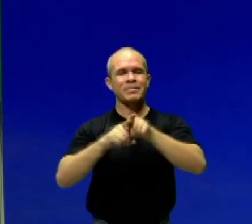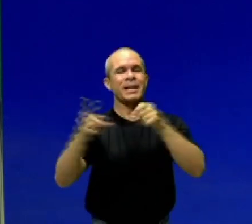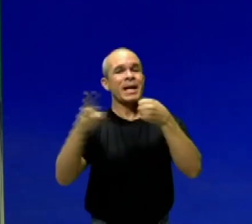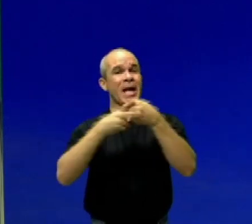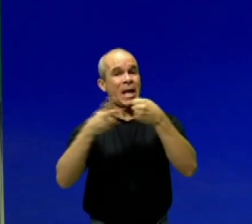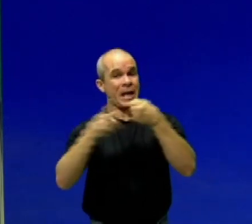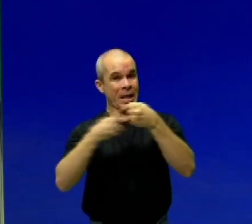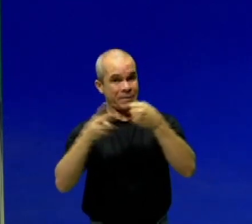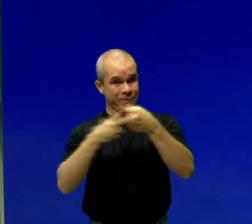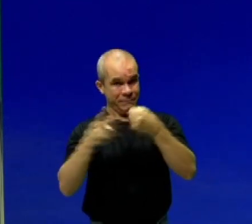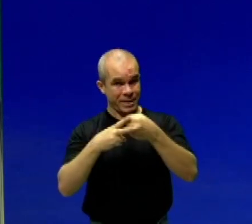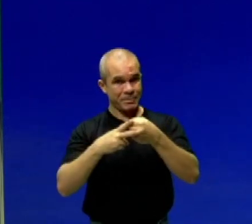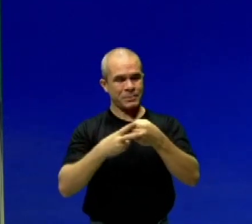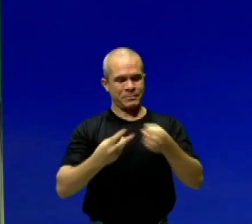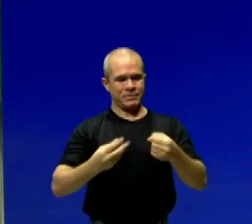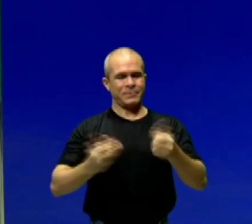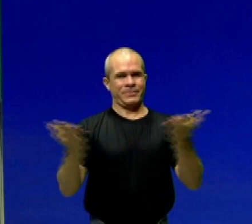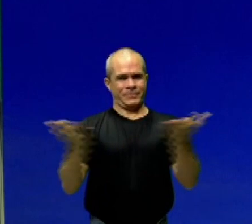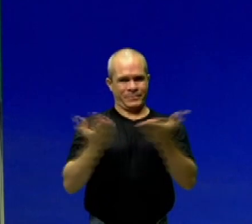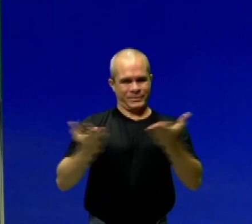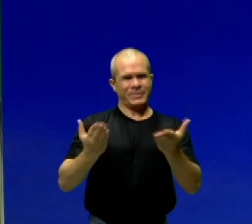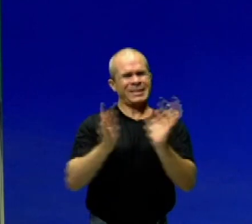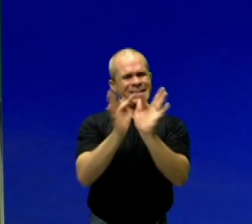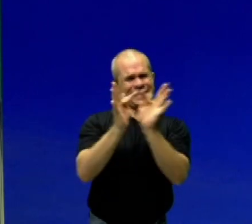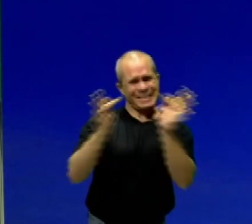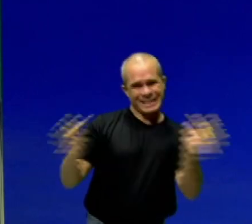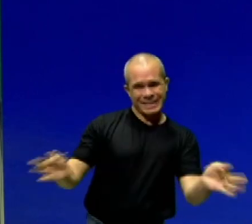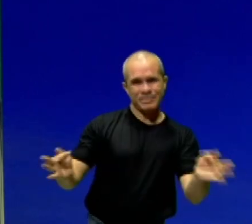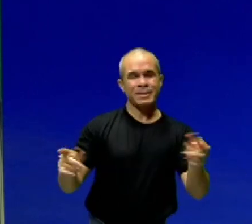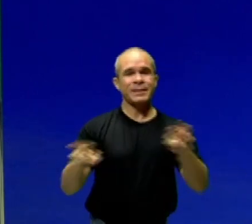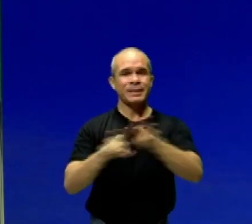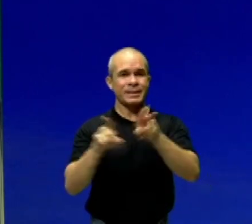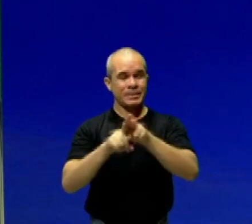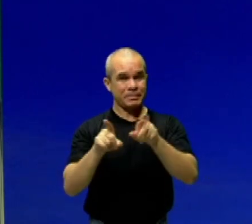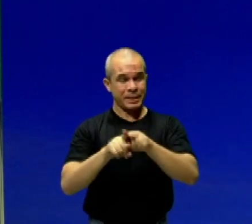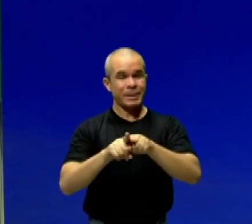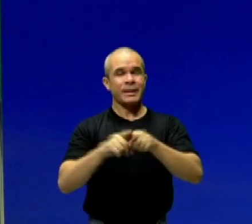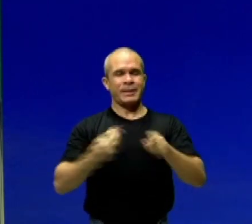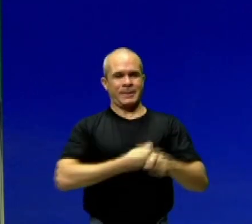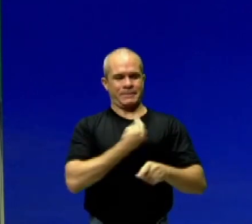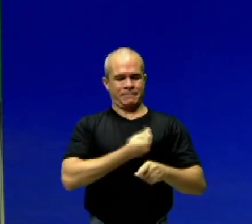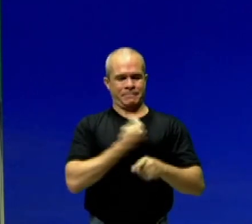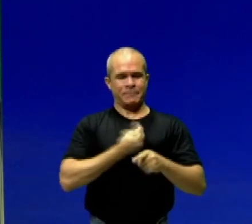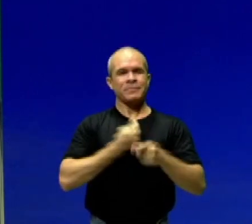hoje falaremos sobre as classes gramaticais, o simple present e o present continuous.